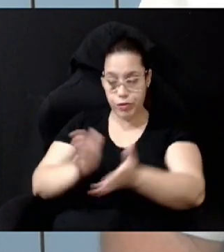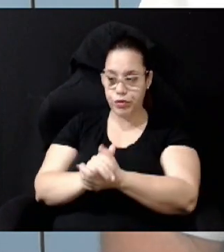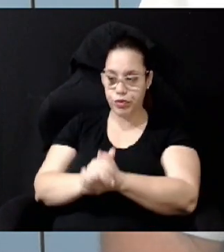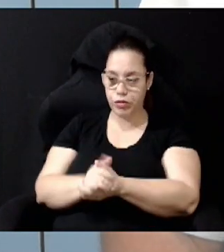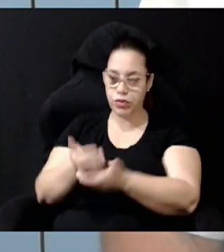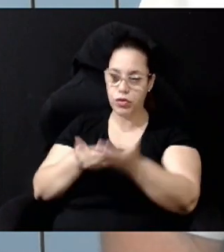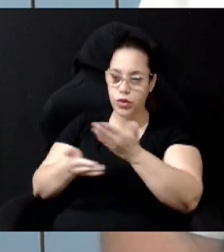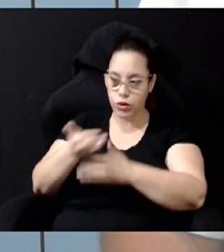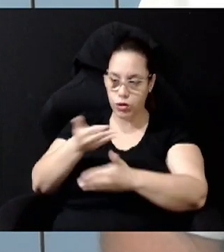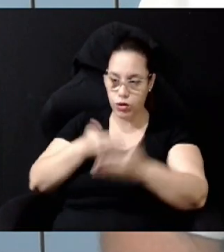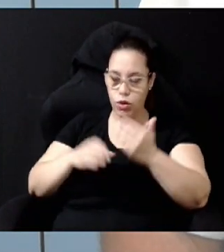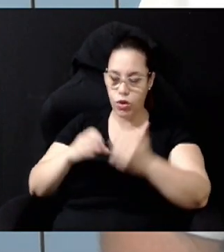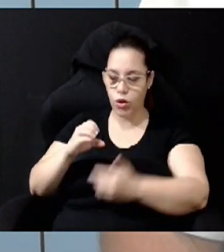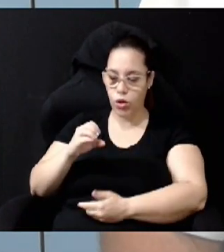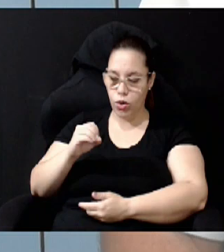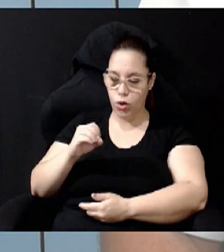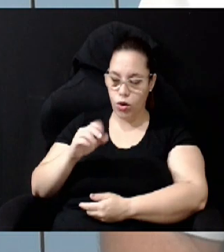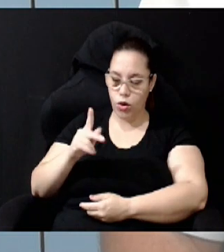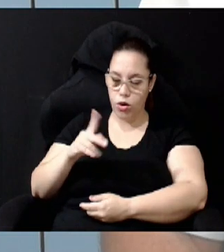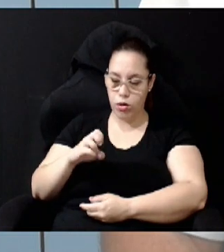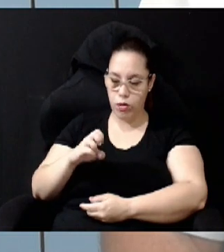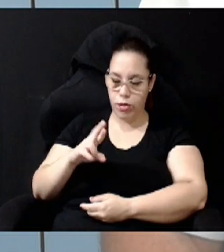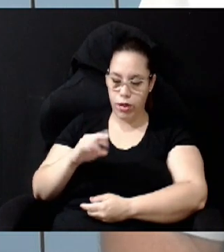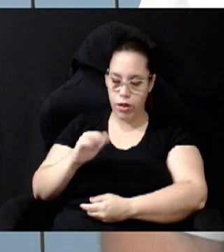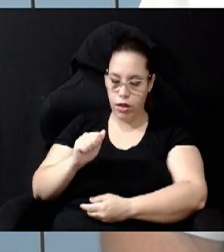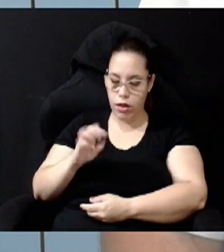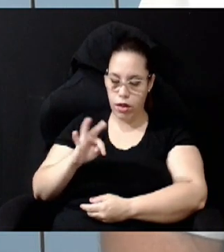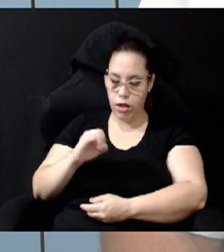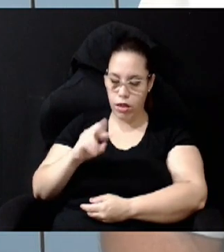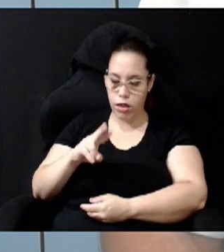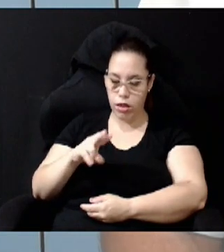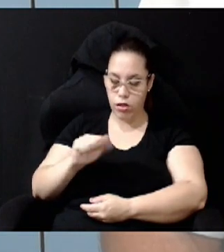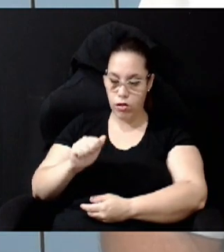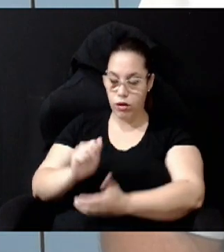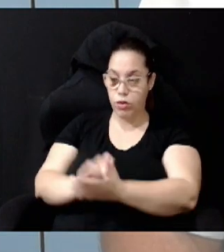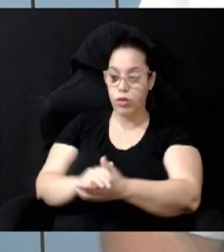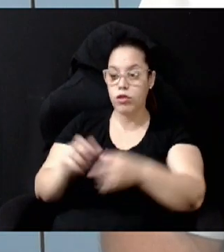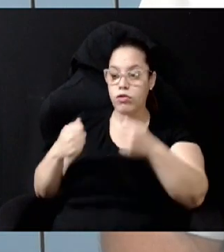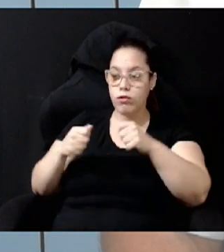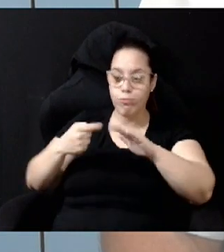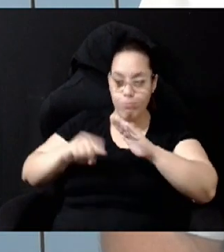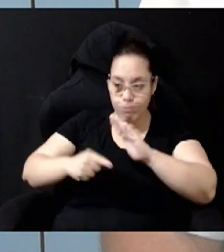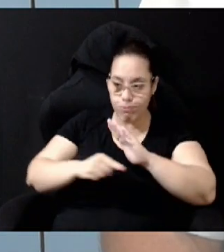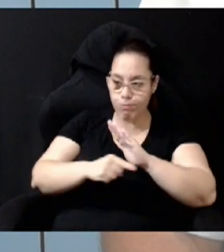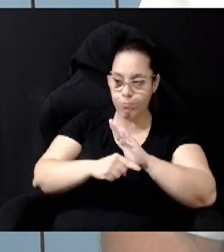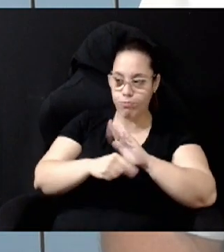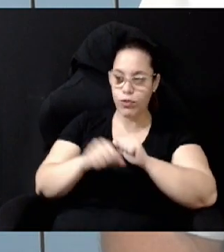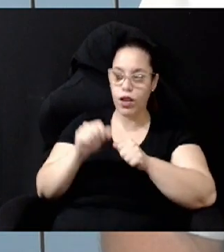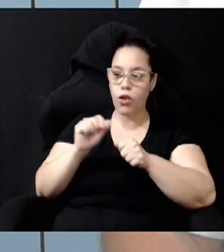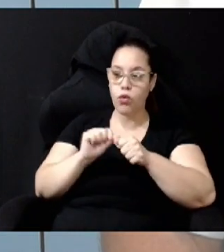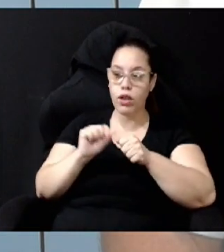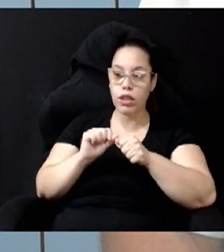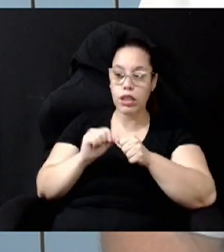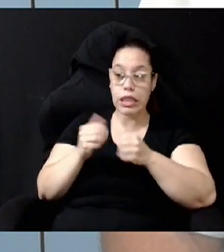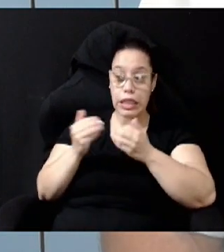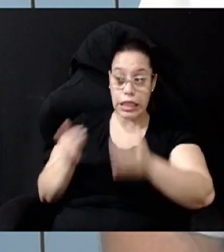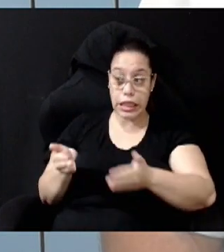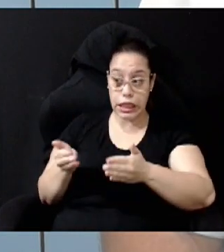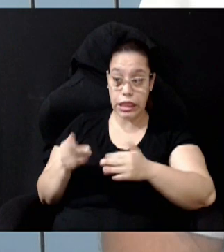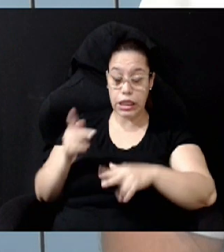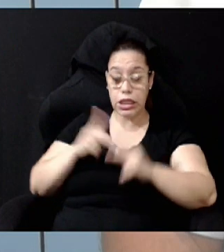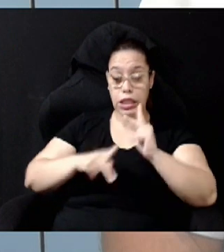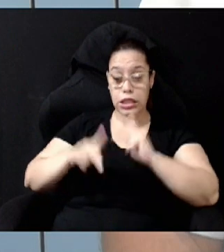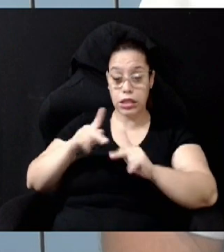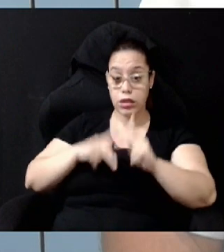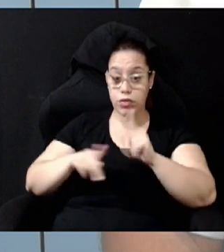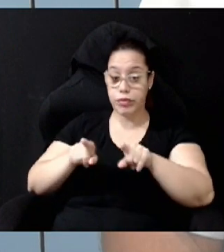outras cooperativas, enfim. Então, isso precisa ser profundo. E ao fazer isso, a população também começar